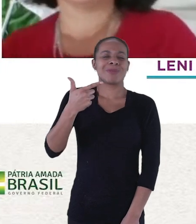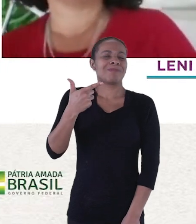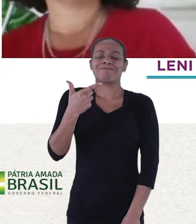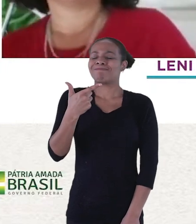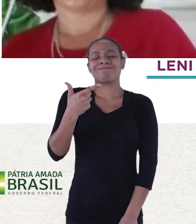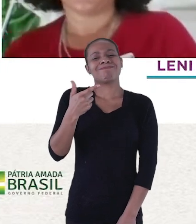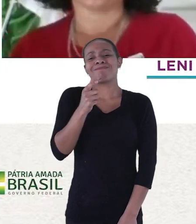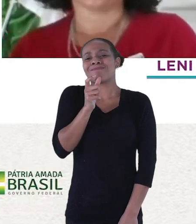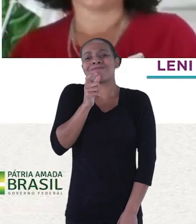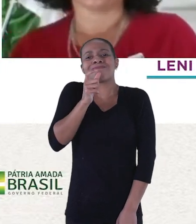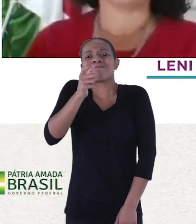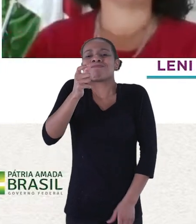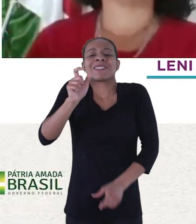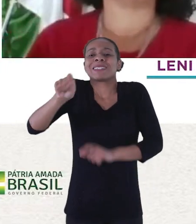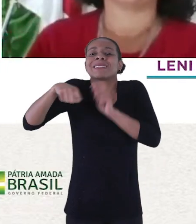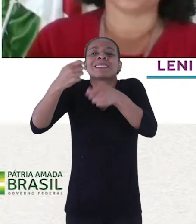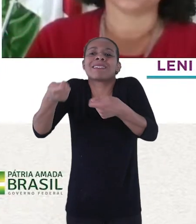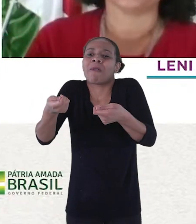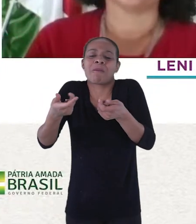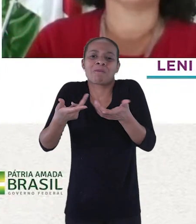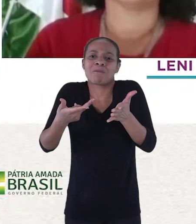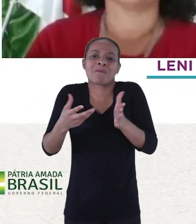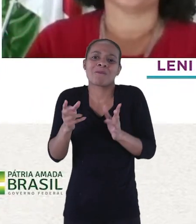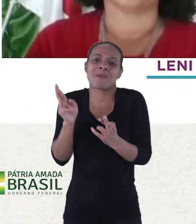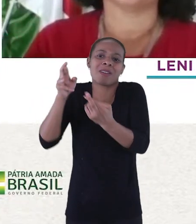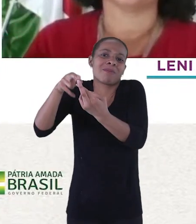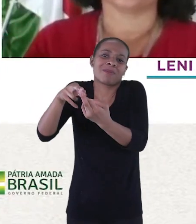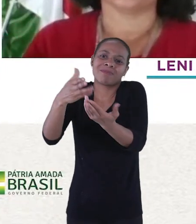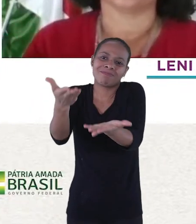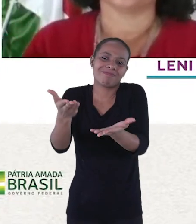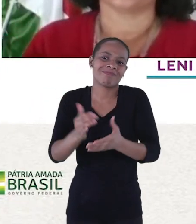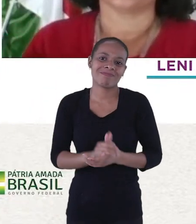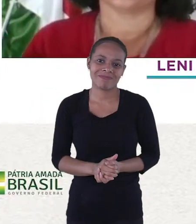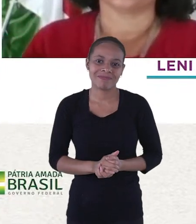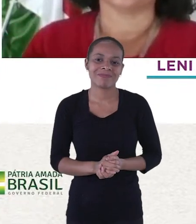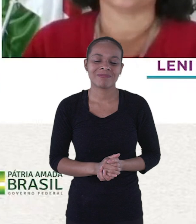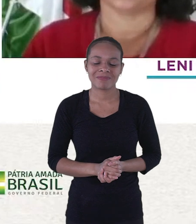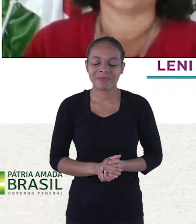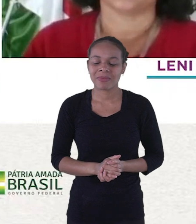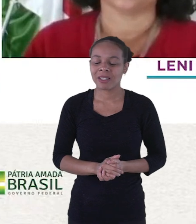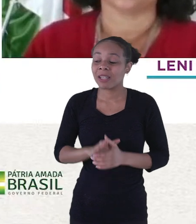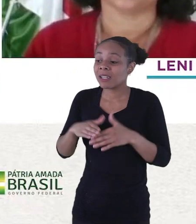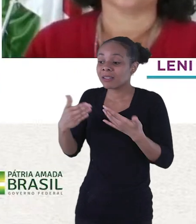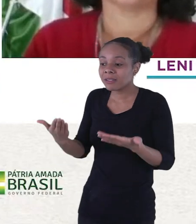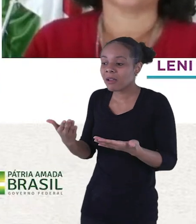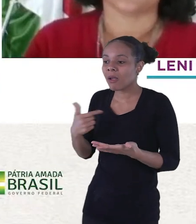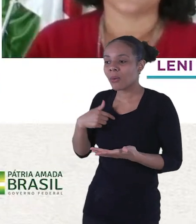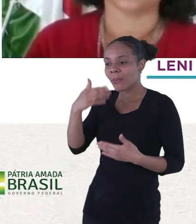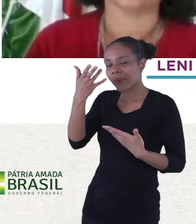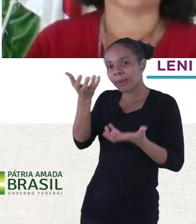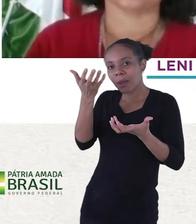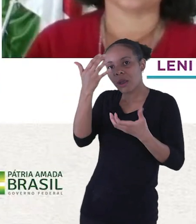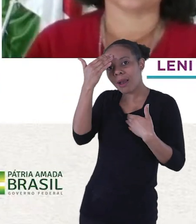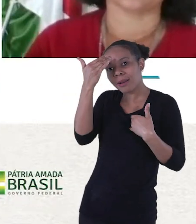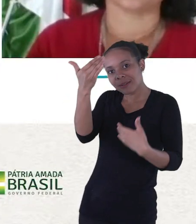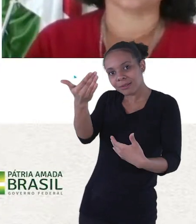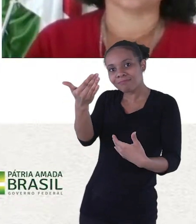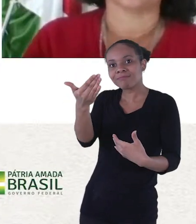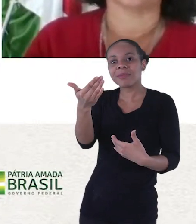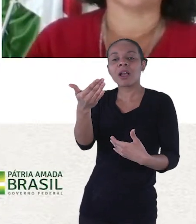isso. Maravilha. Eu quero agradecer imensamente ao Sempre um Papo, e aí